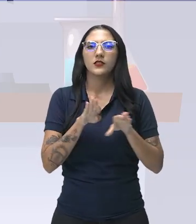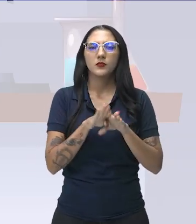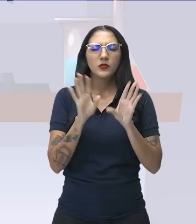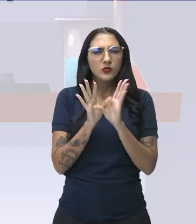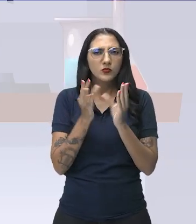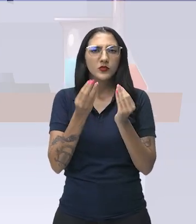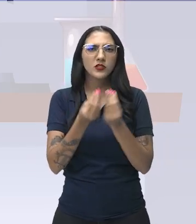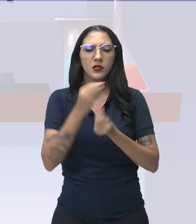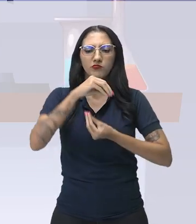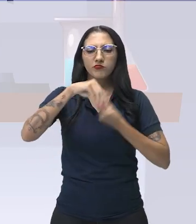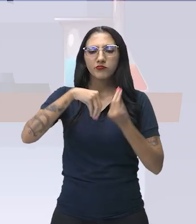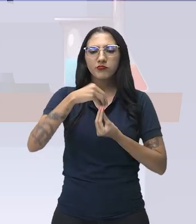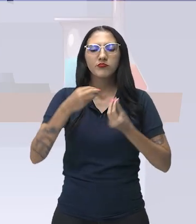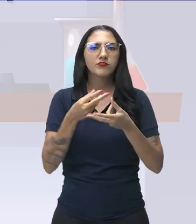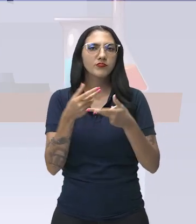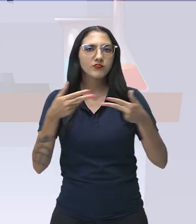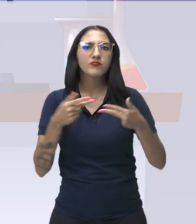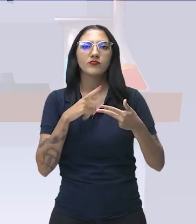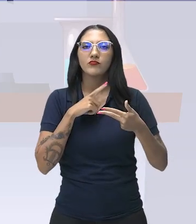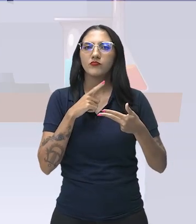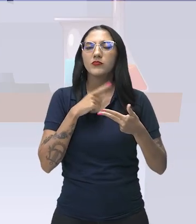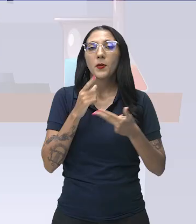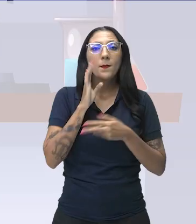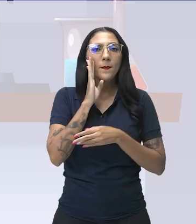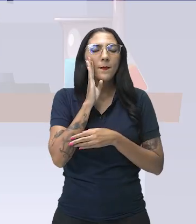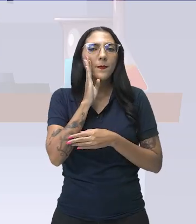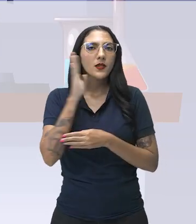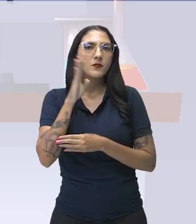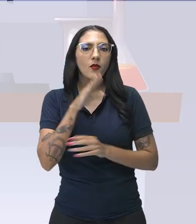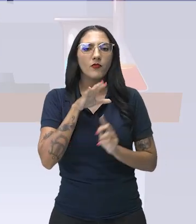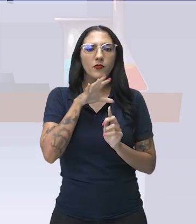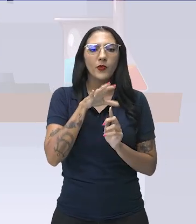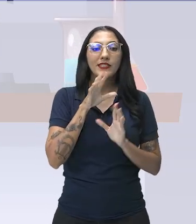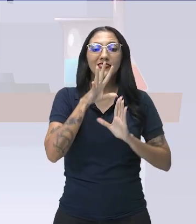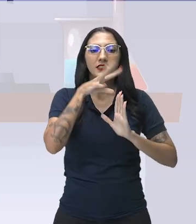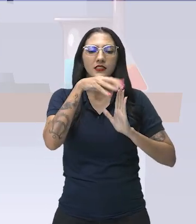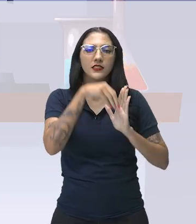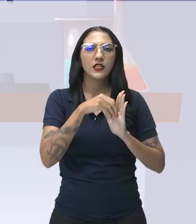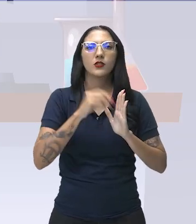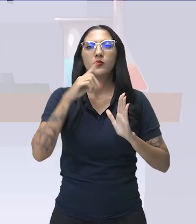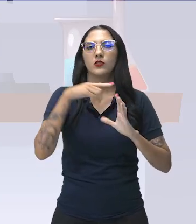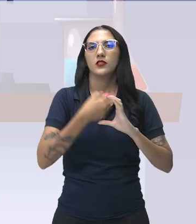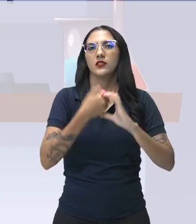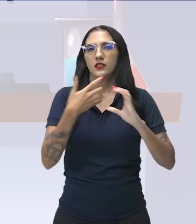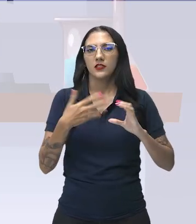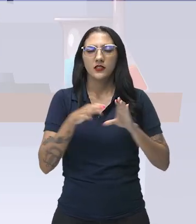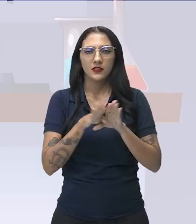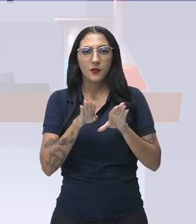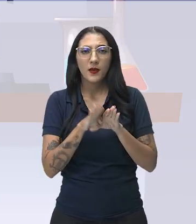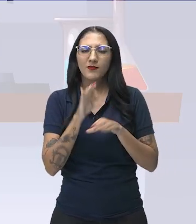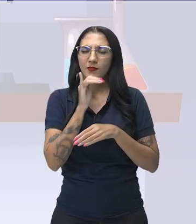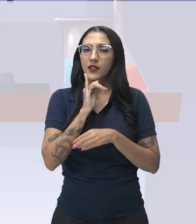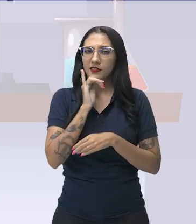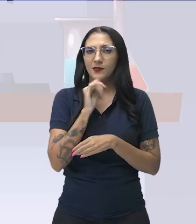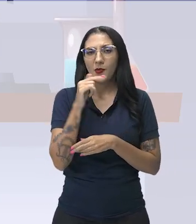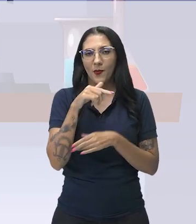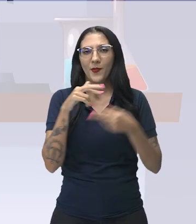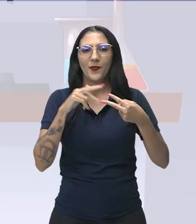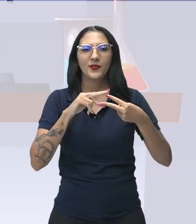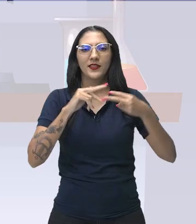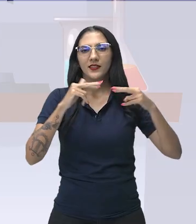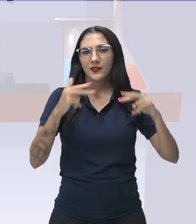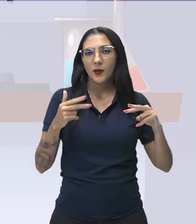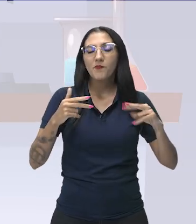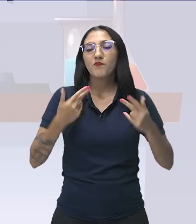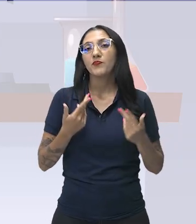essas substâncias que vão atuar especificamente em uma parte de um procedimento, a exemplo da extração do DNA, nós